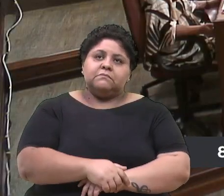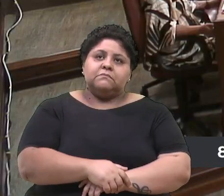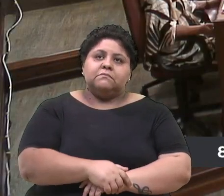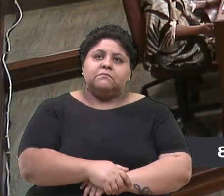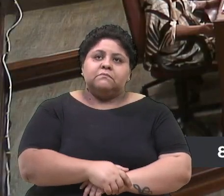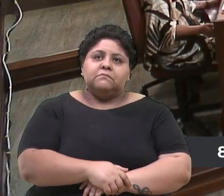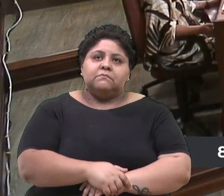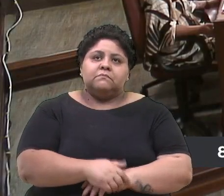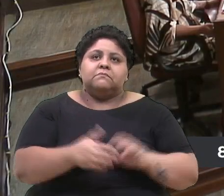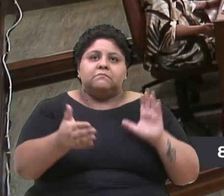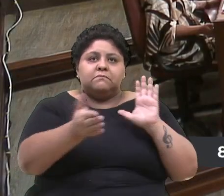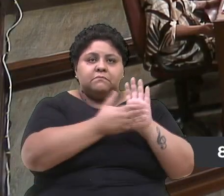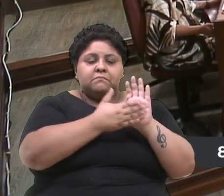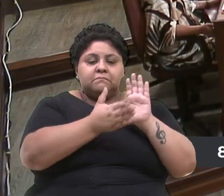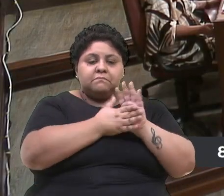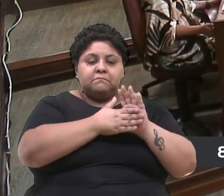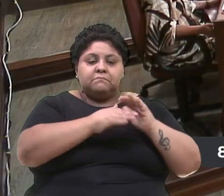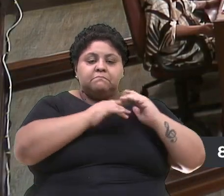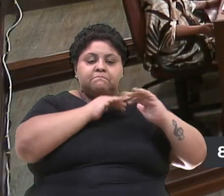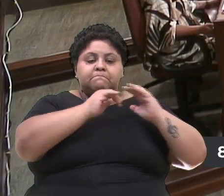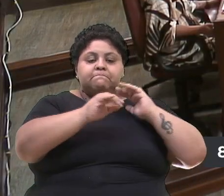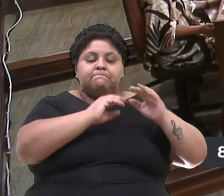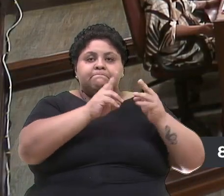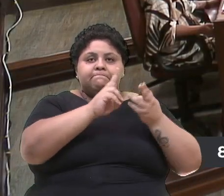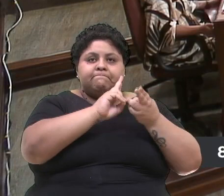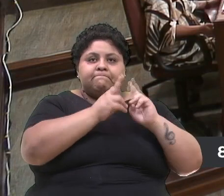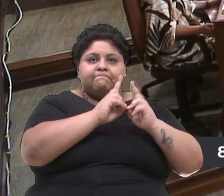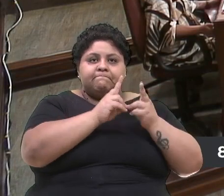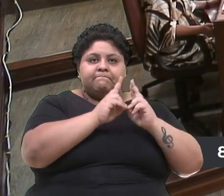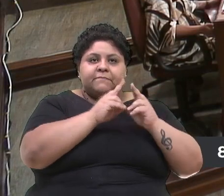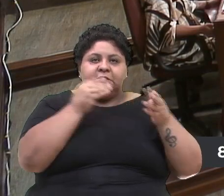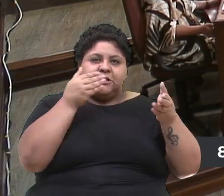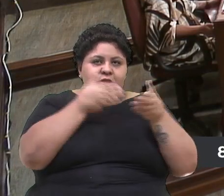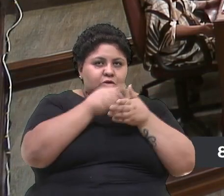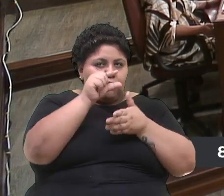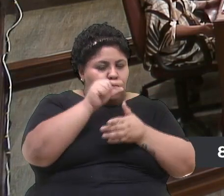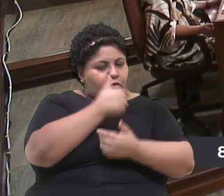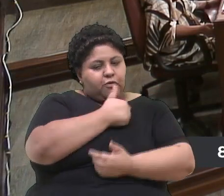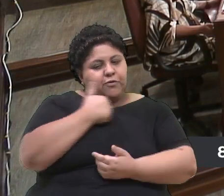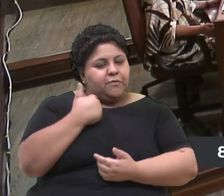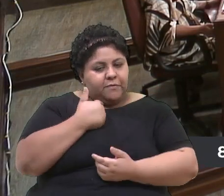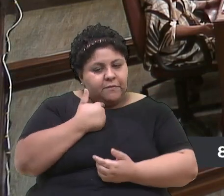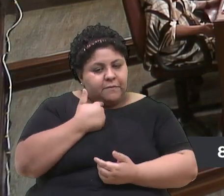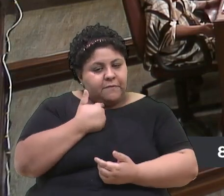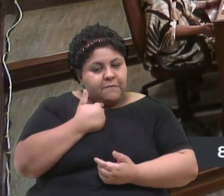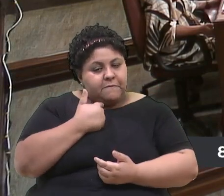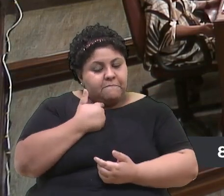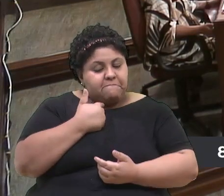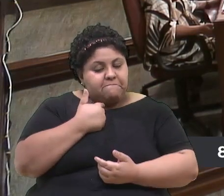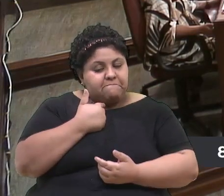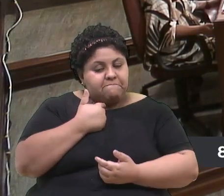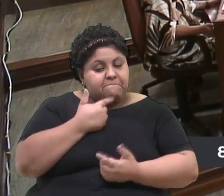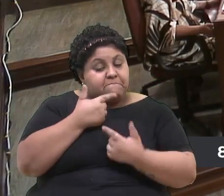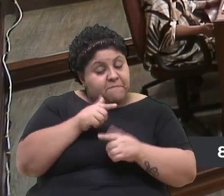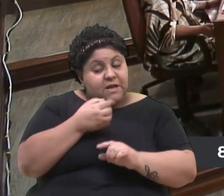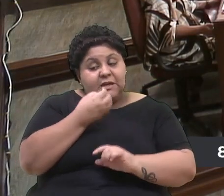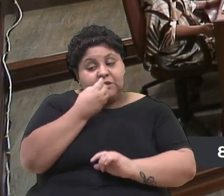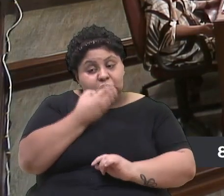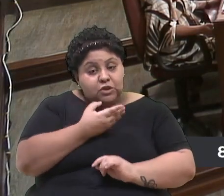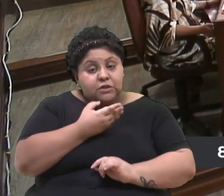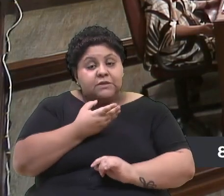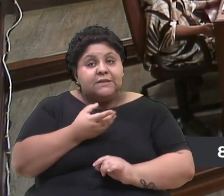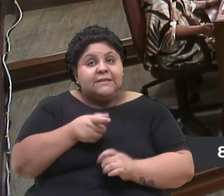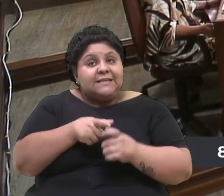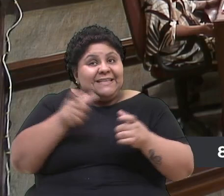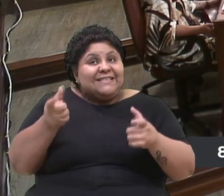plano de mobilidade urbana, ele chega um pouco atrasado, mas chega numa hora boa. Devido às grandes necessidades que Caxias do